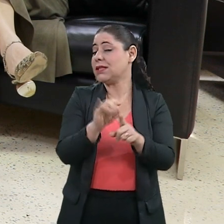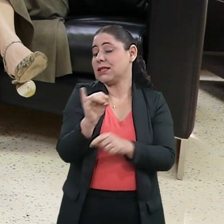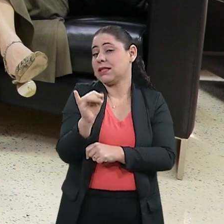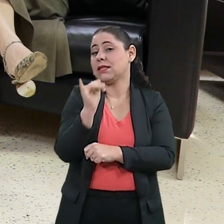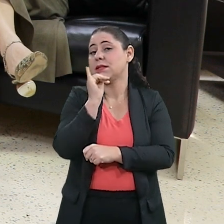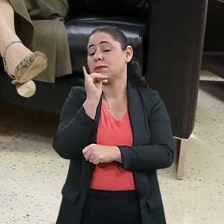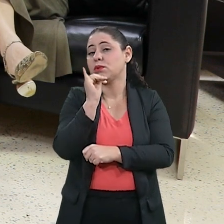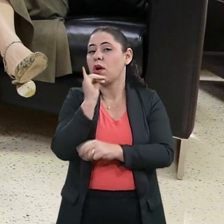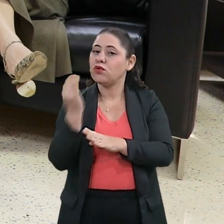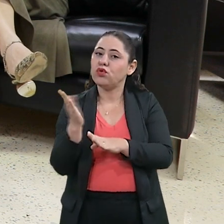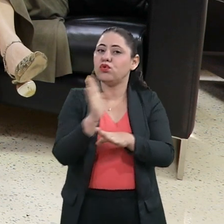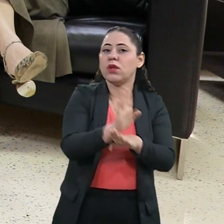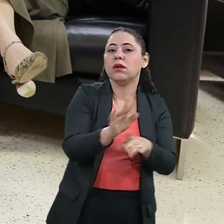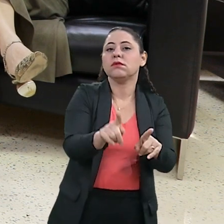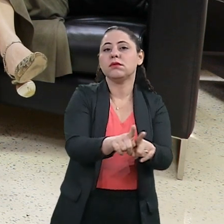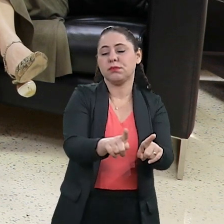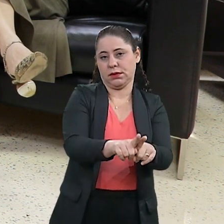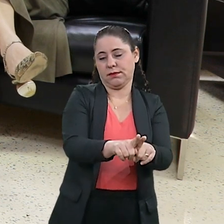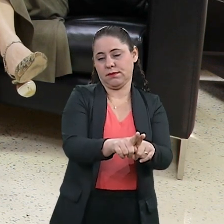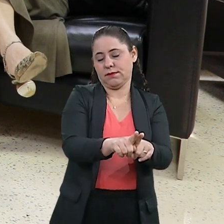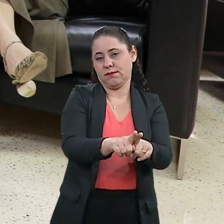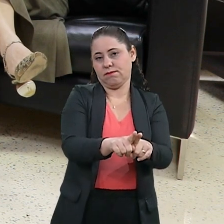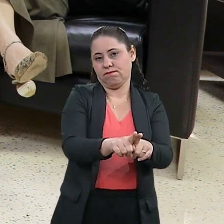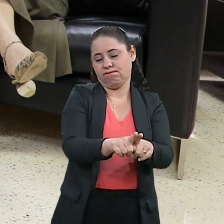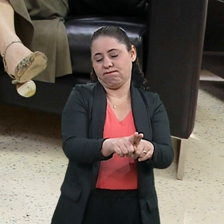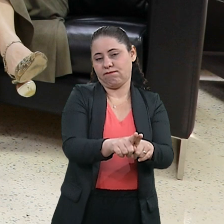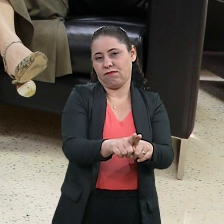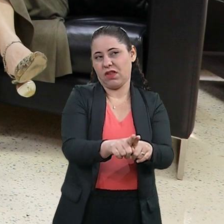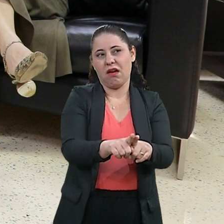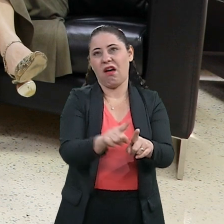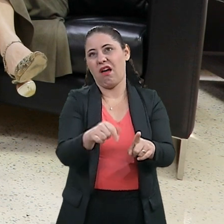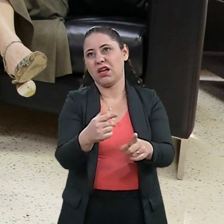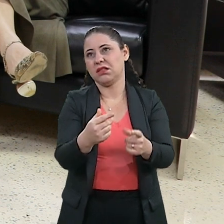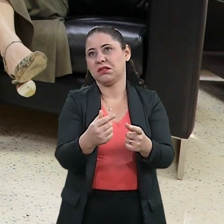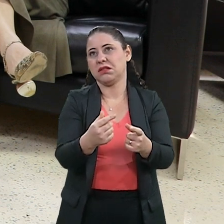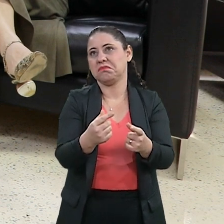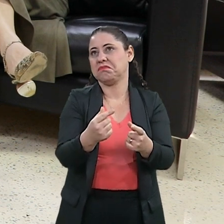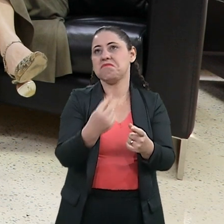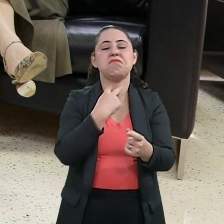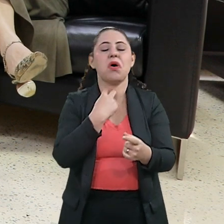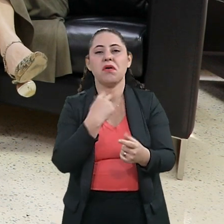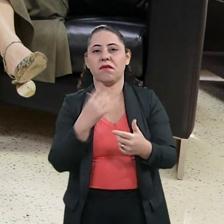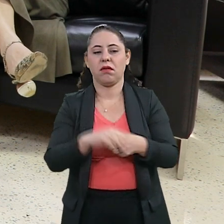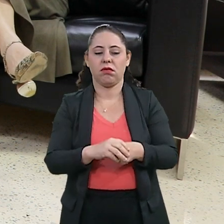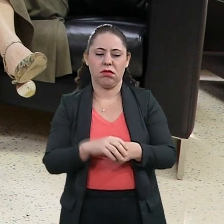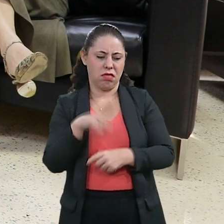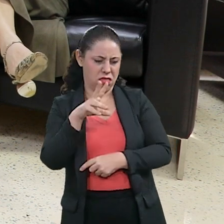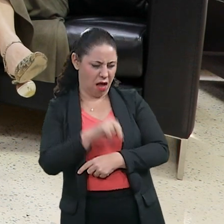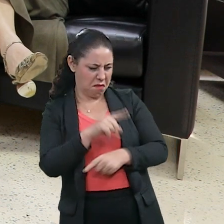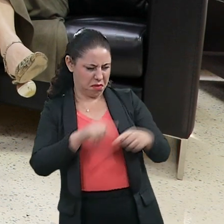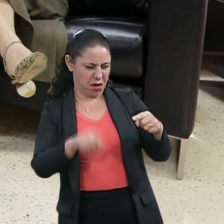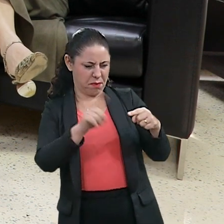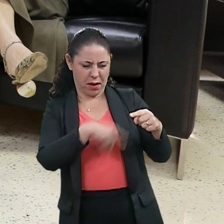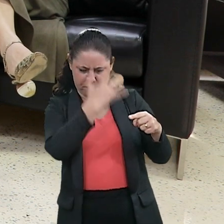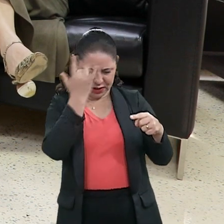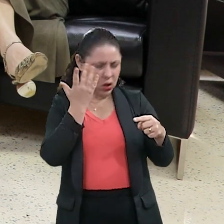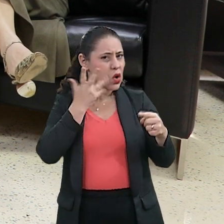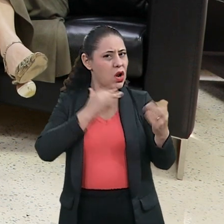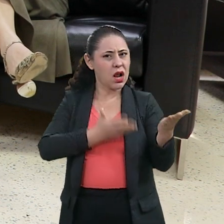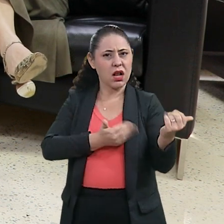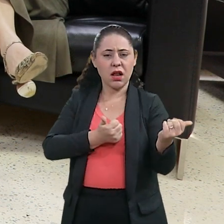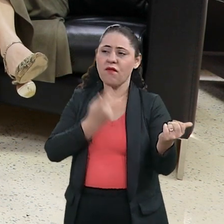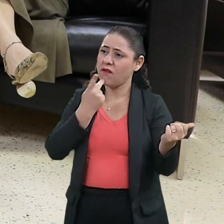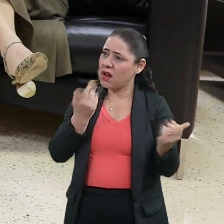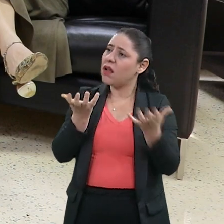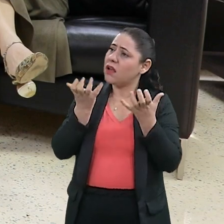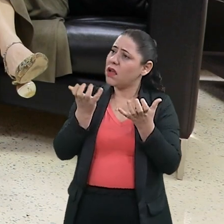inclusive, se for possível, colaborar. Né? Não adianta resistir a essa vontade que a criança ou o